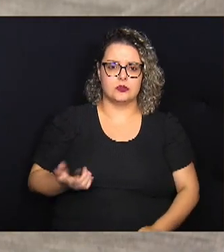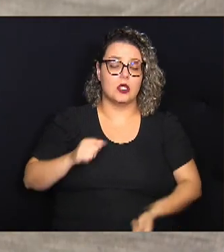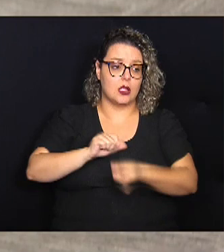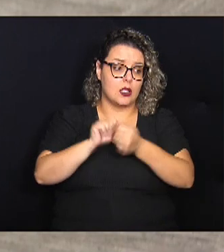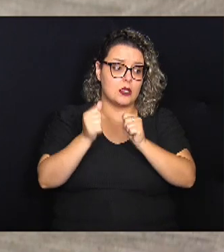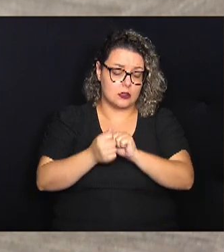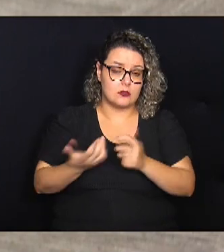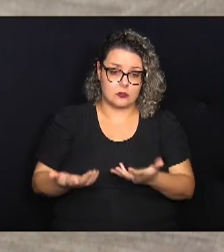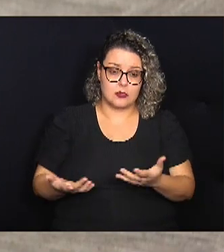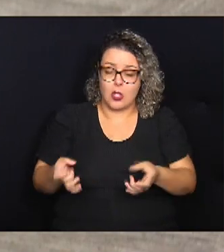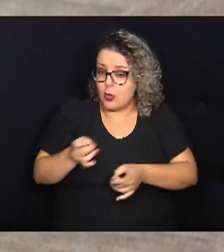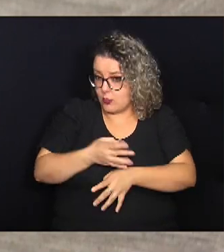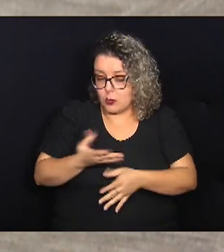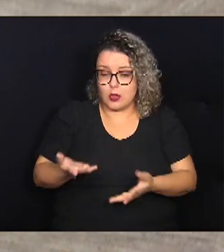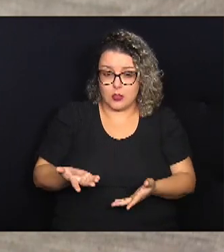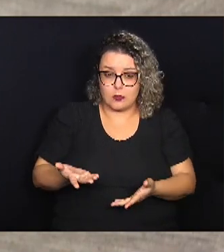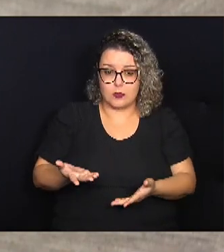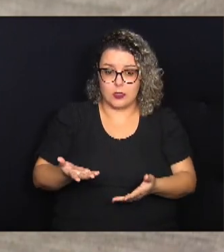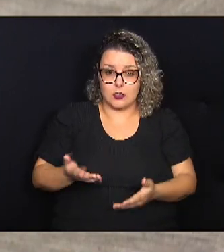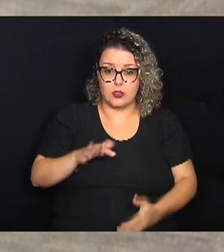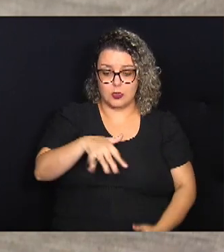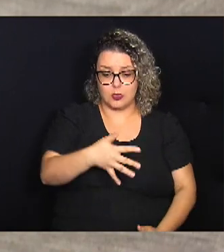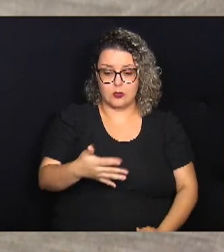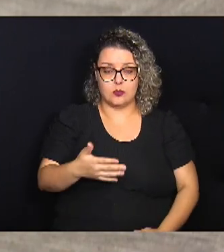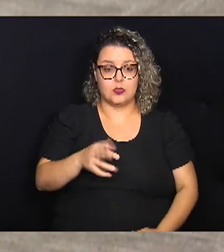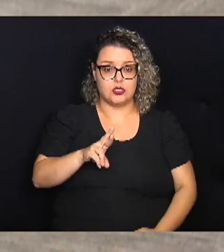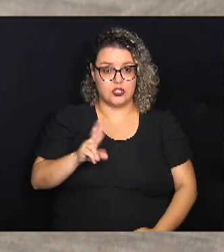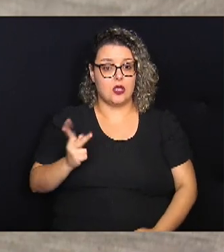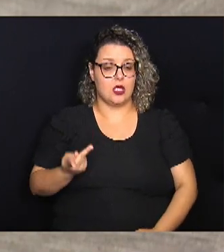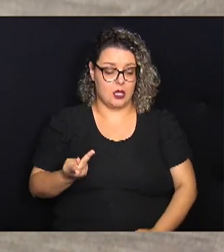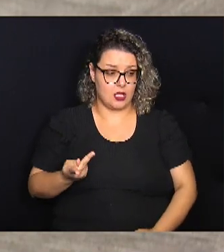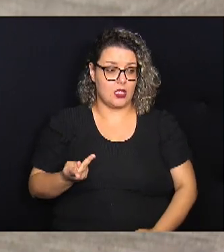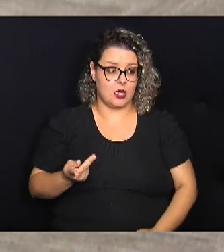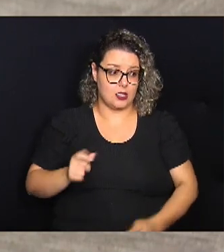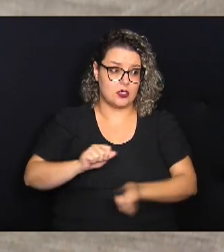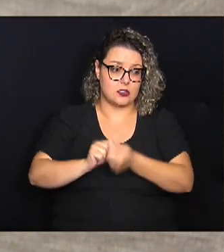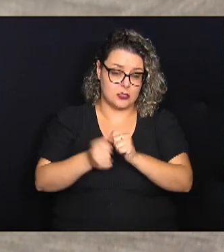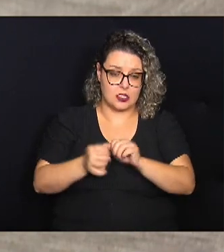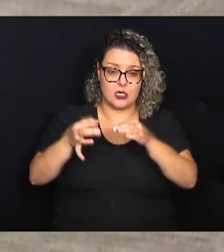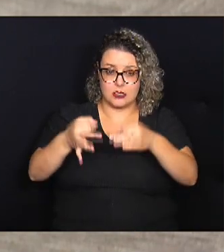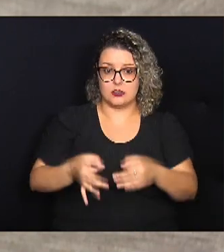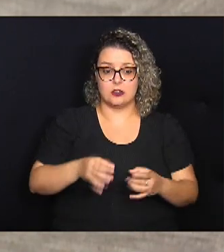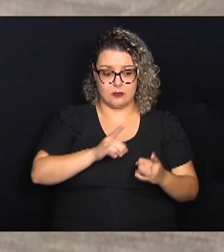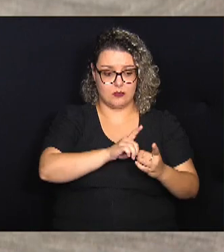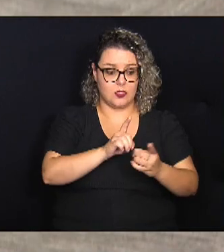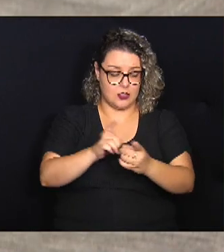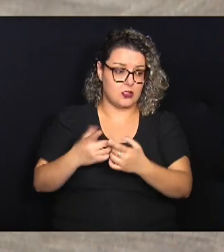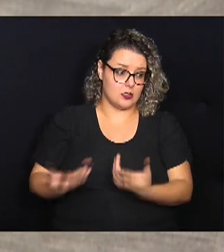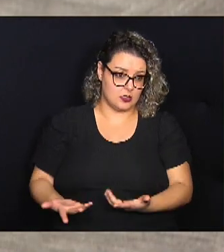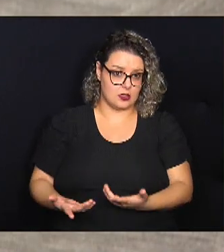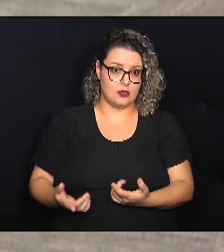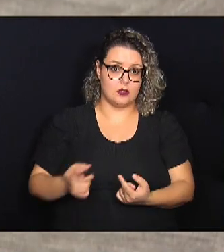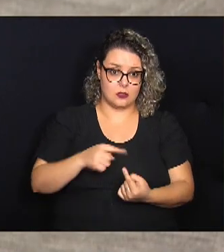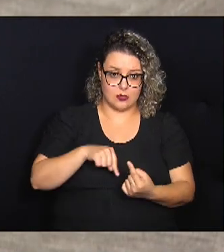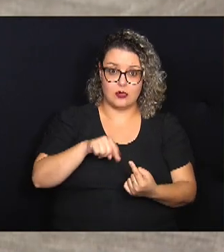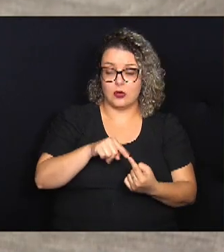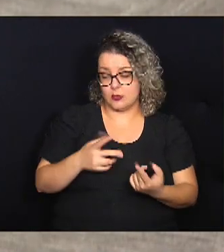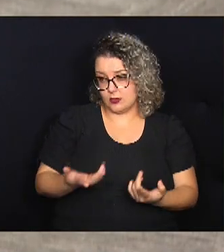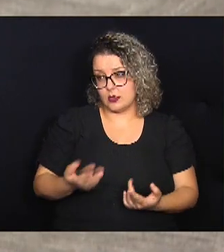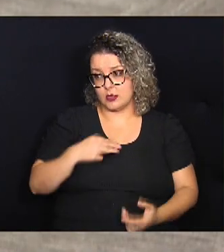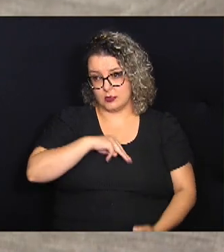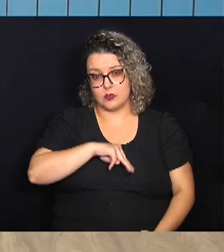adequadamente equipada, inclusive com um quadro de recursos humanos adequado para atender às finalidades na sua